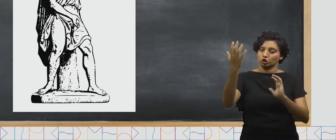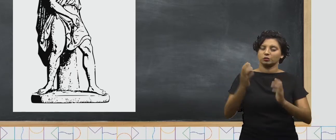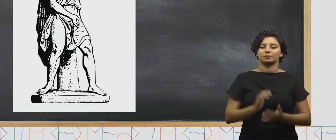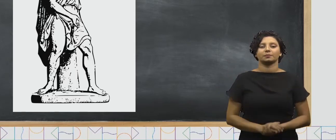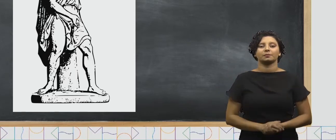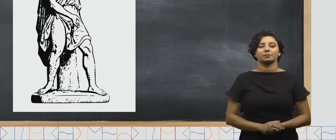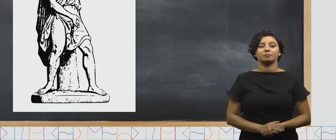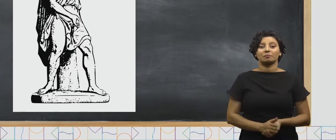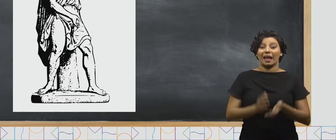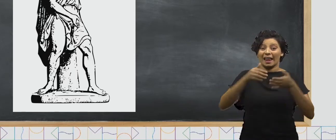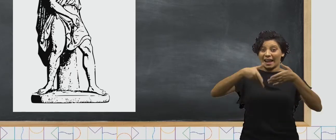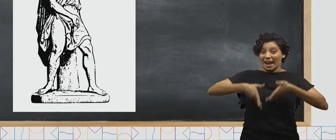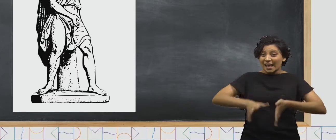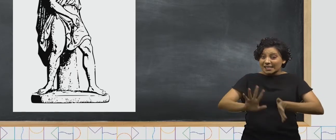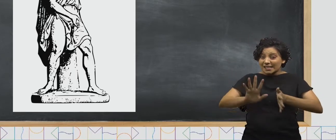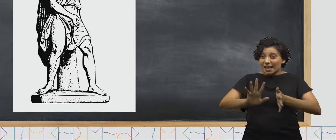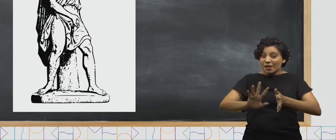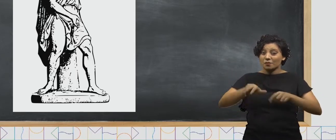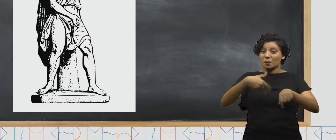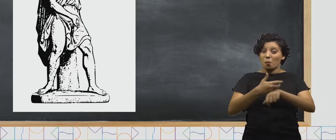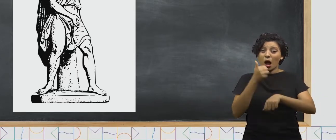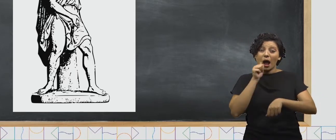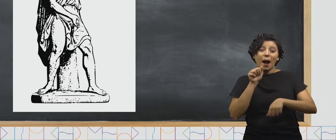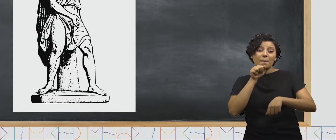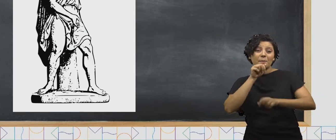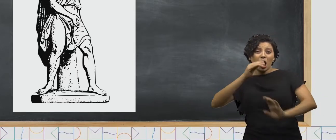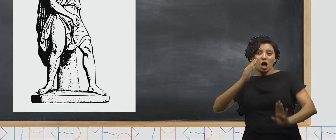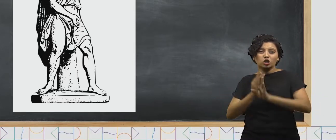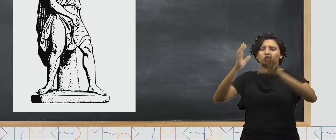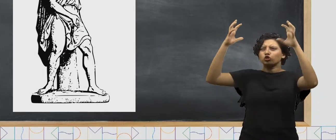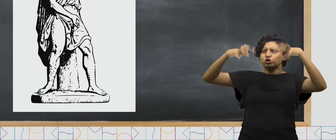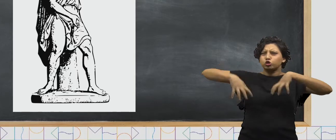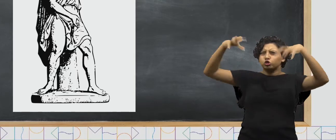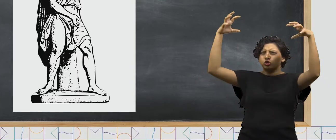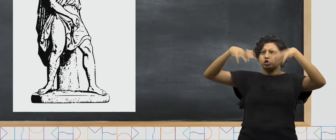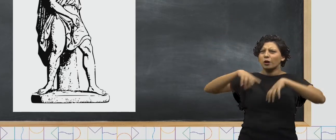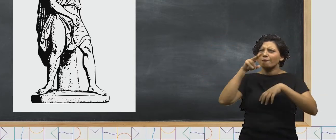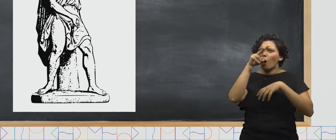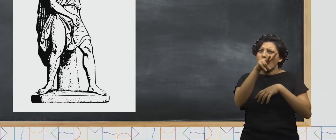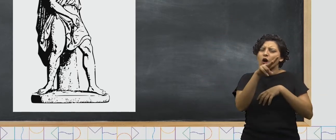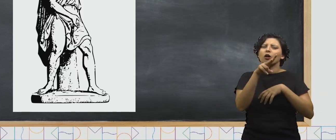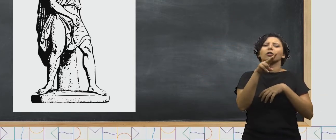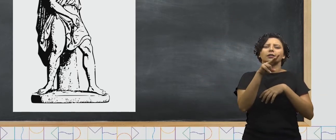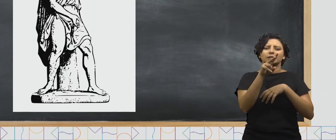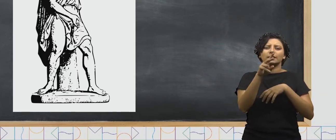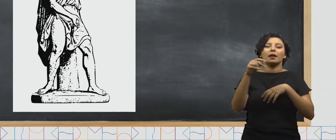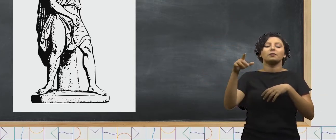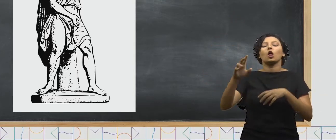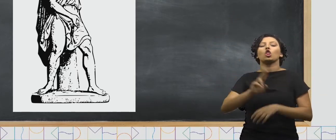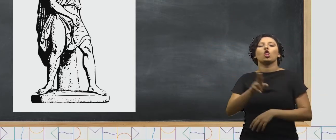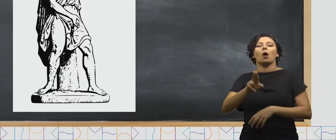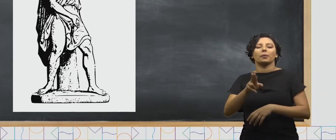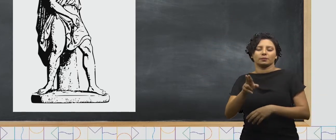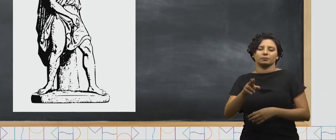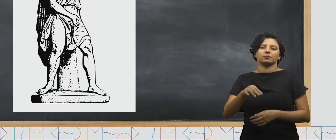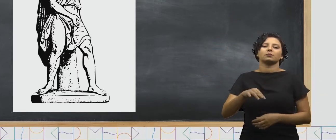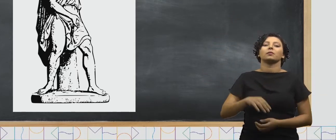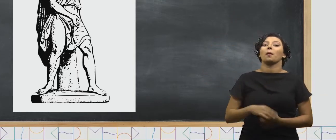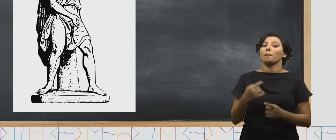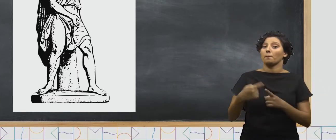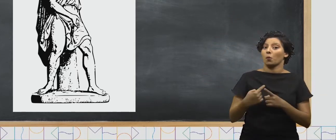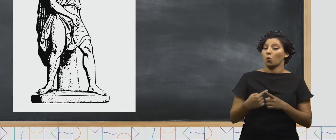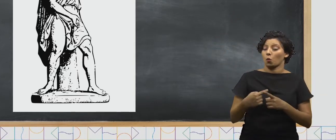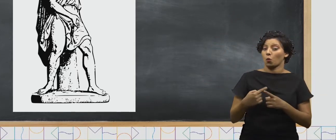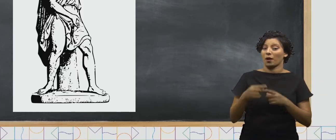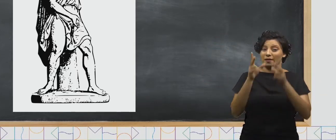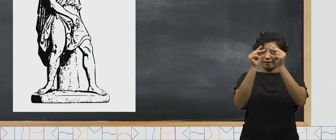caminho. Nascido logo após a sua mãe se deparar com uma chuva repentina que inspirou seu nome. Isso